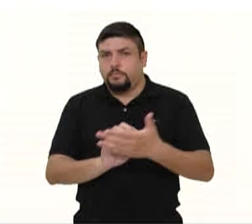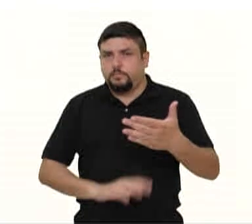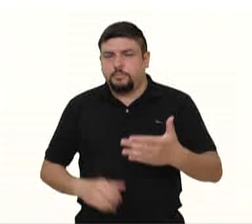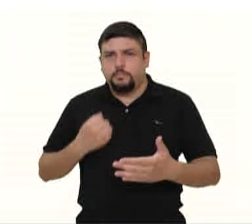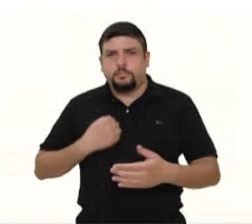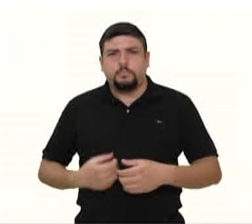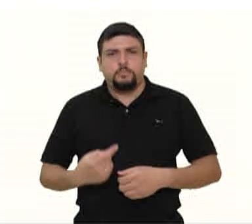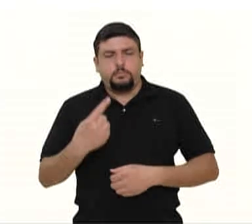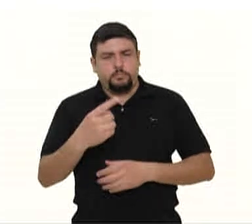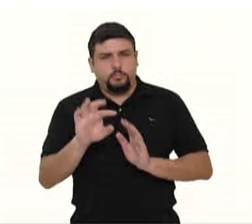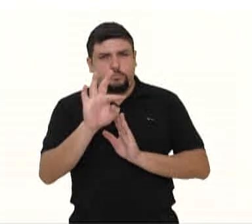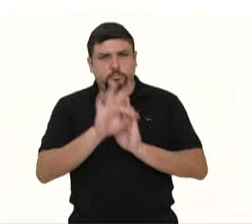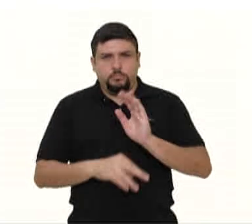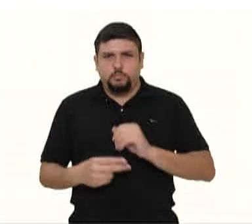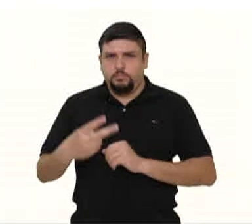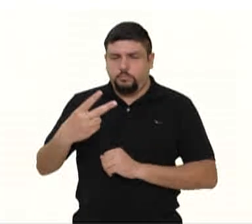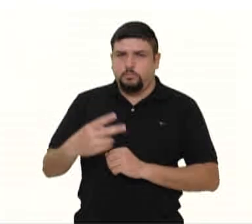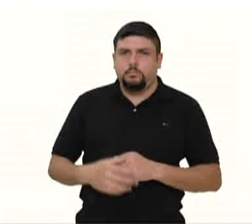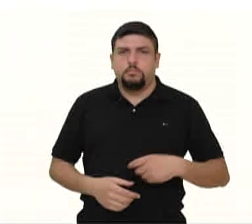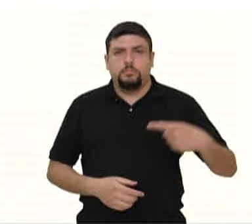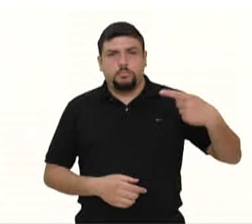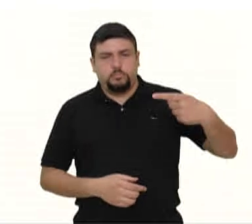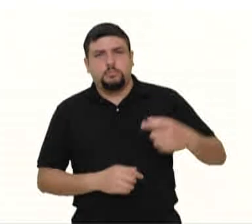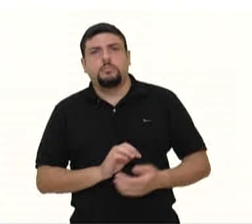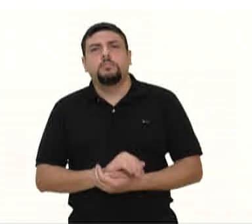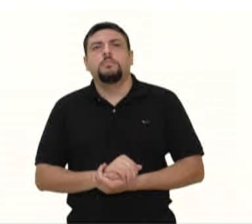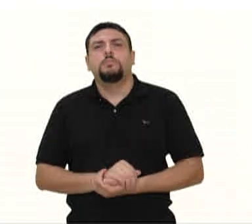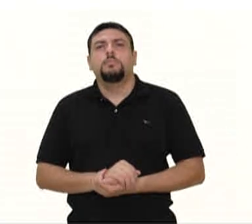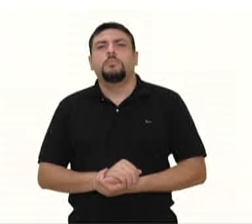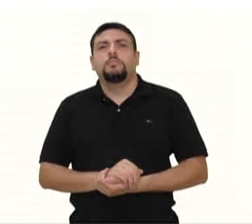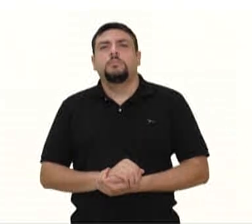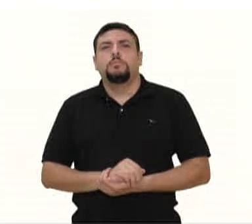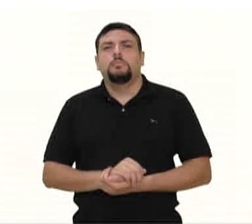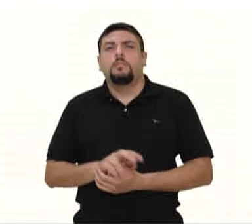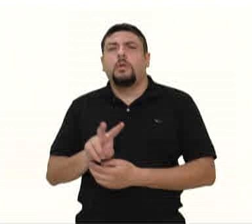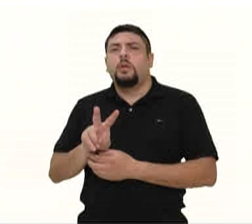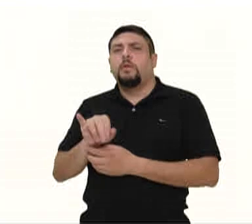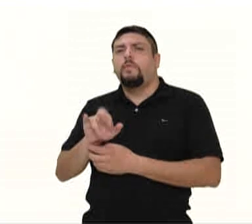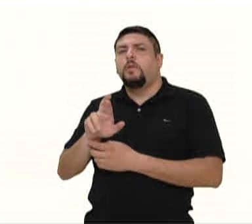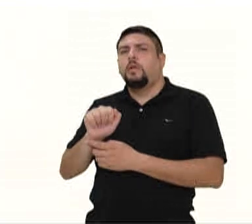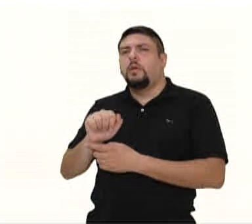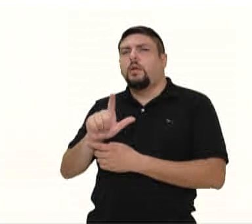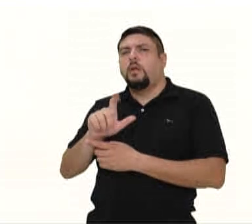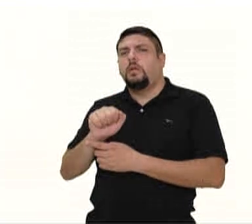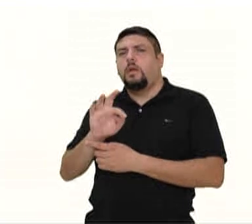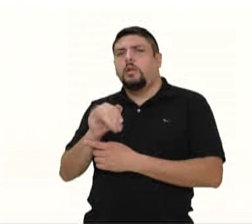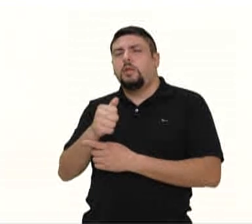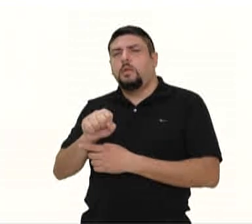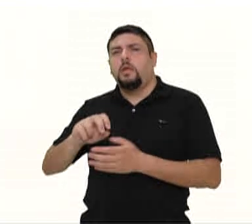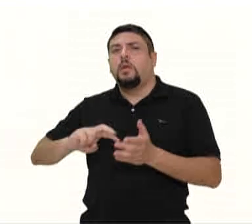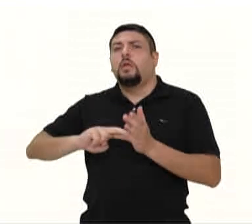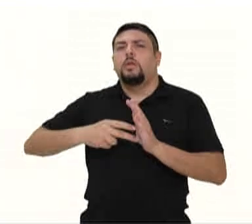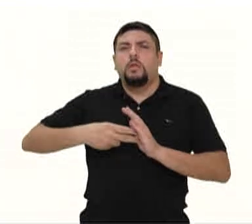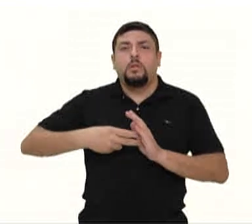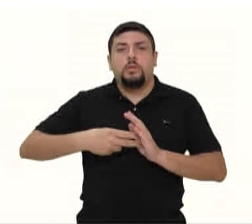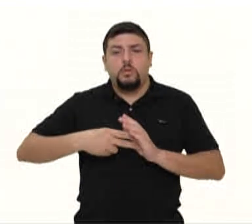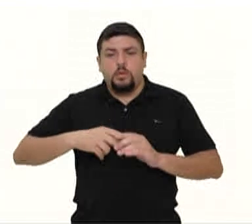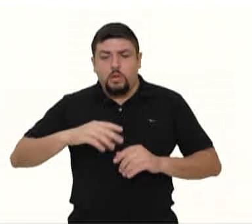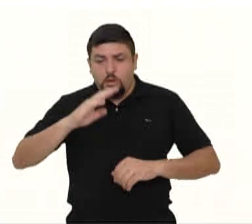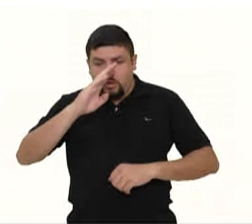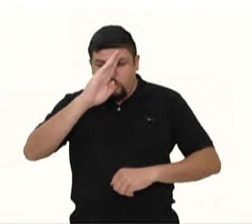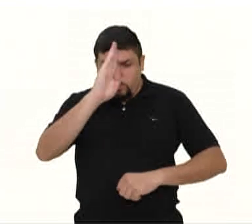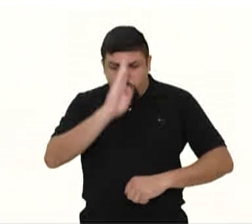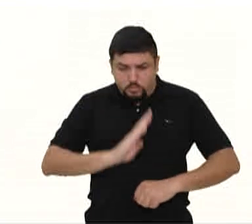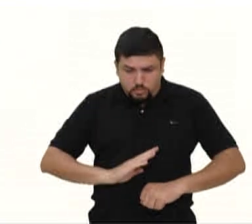2 textos. Diz o seguinte, texto 1. Por complexo de vira-latas, entendo eu a inferioridade em que o brasileiro se